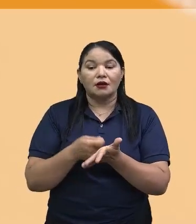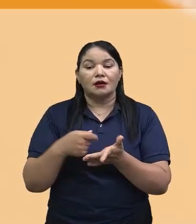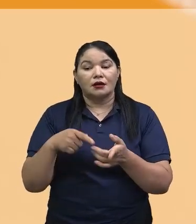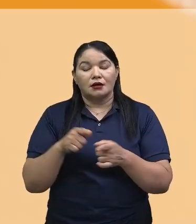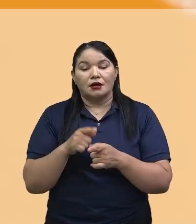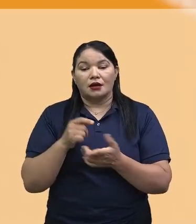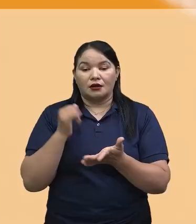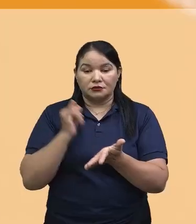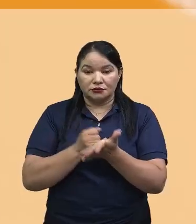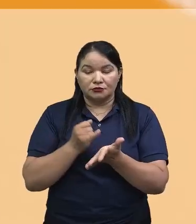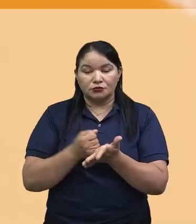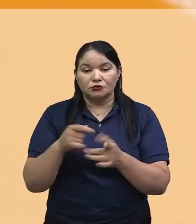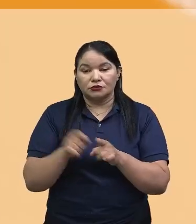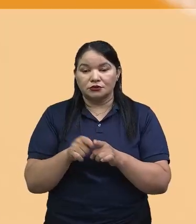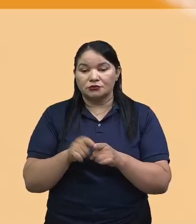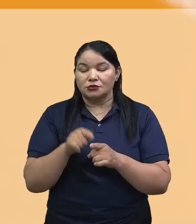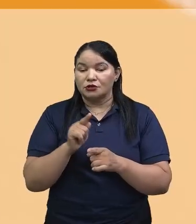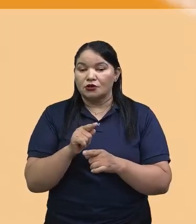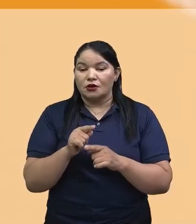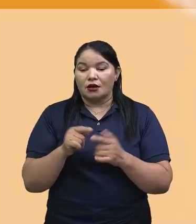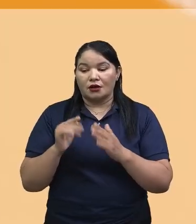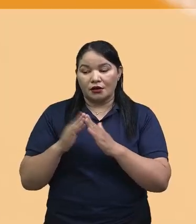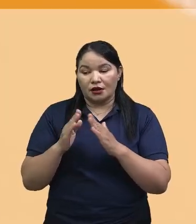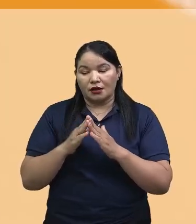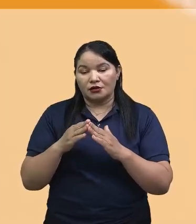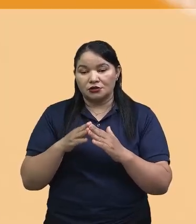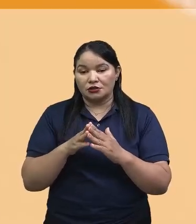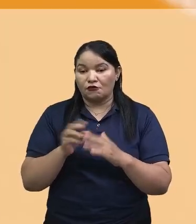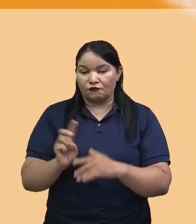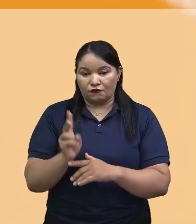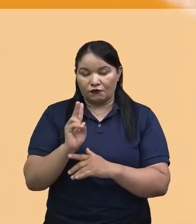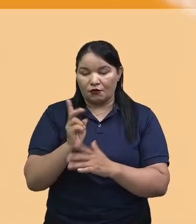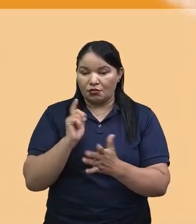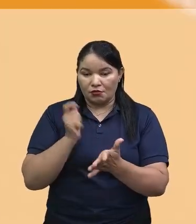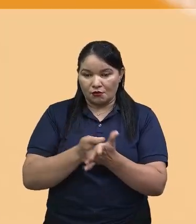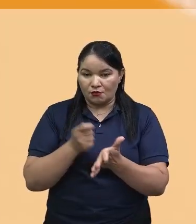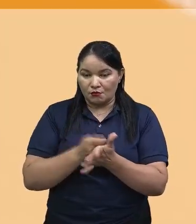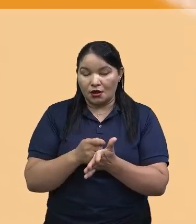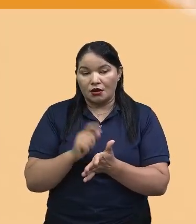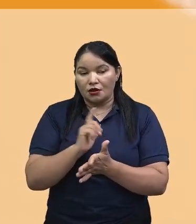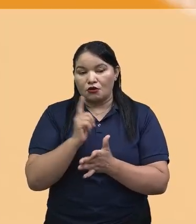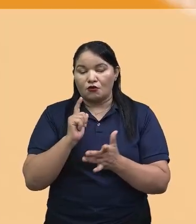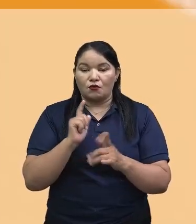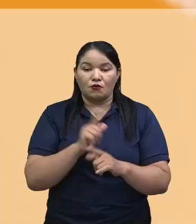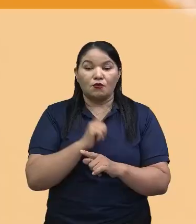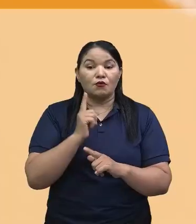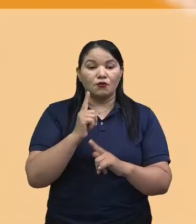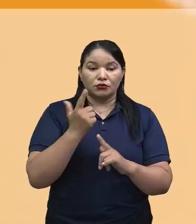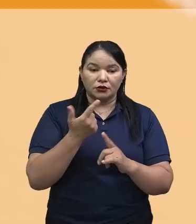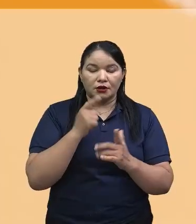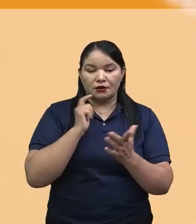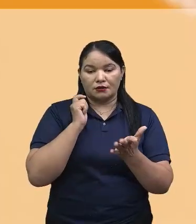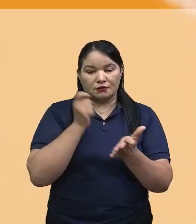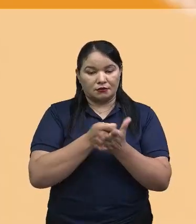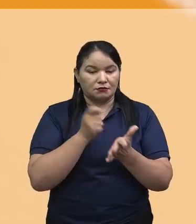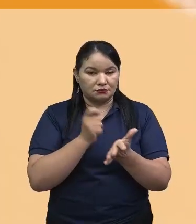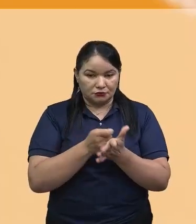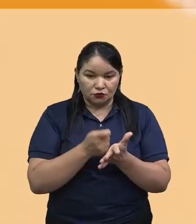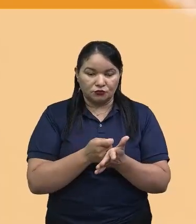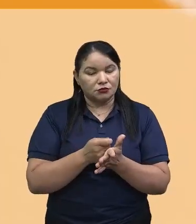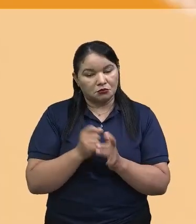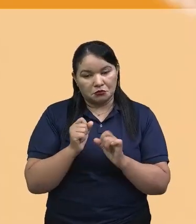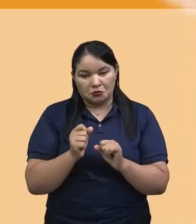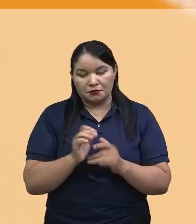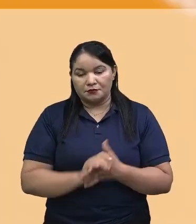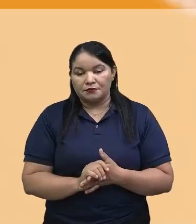financeiramente diante do valor da sua residência para que você, né, adquira uma nova residência.